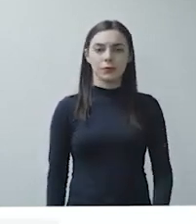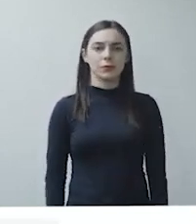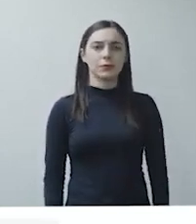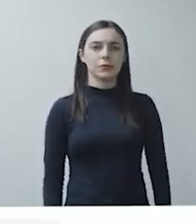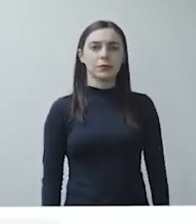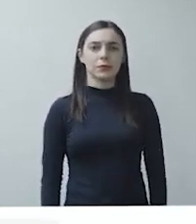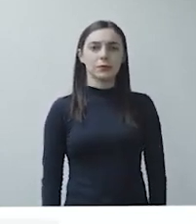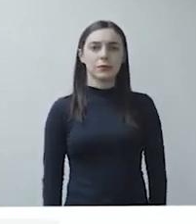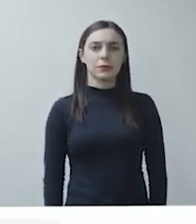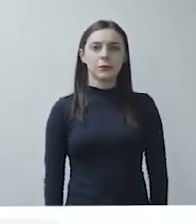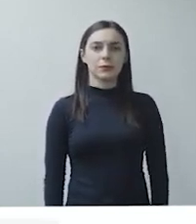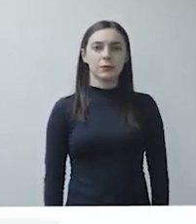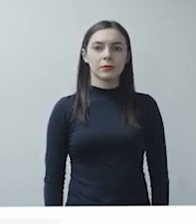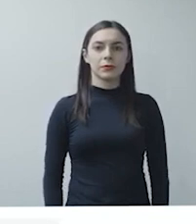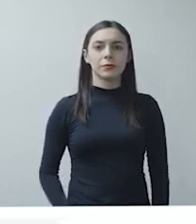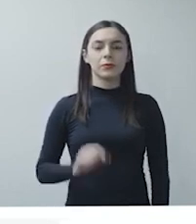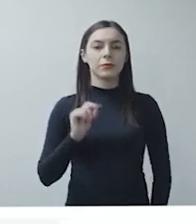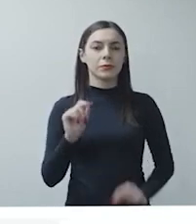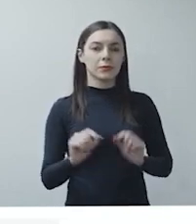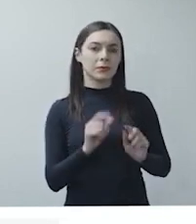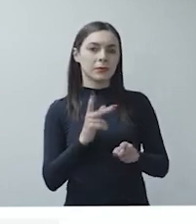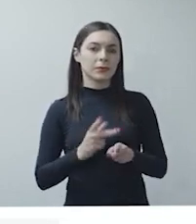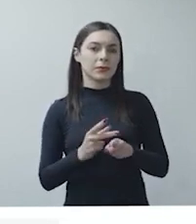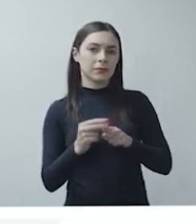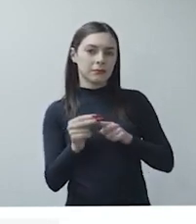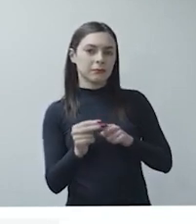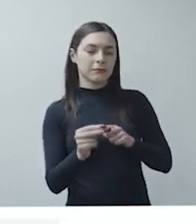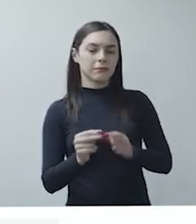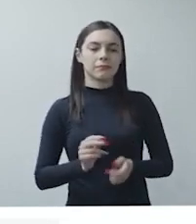o vencedor desta jogada.